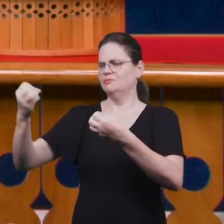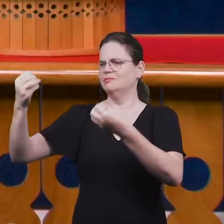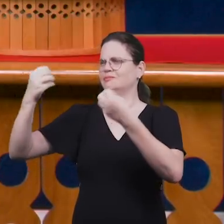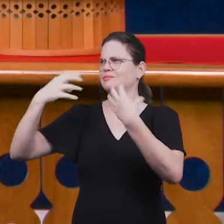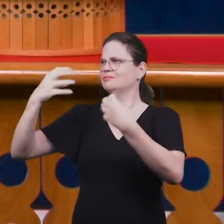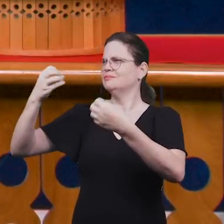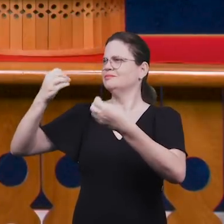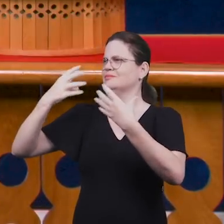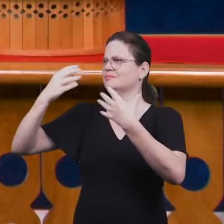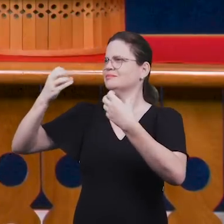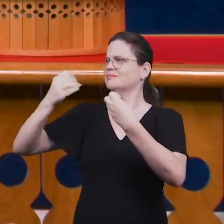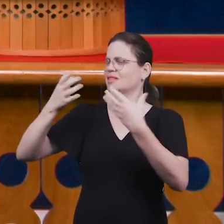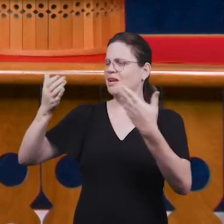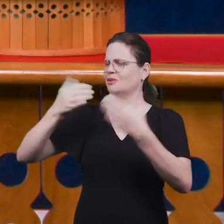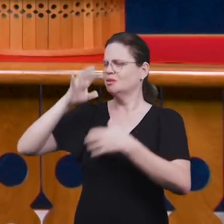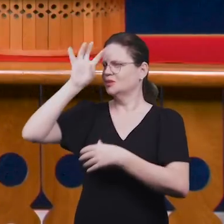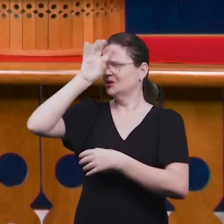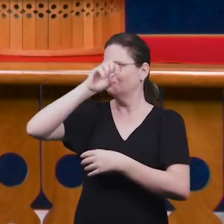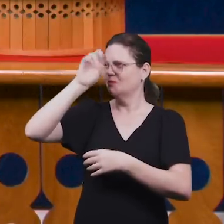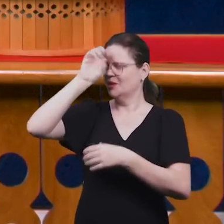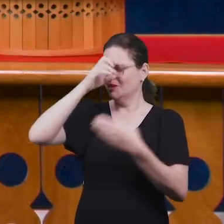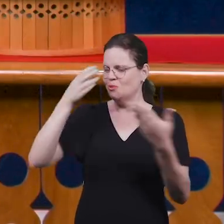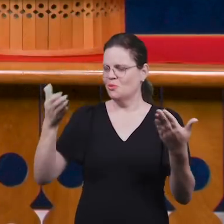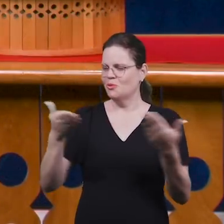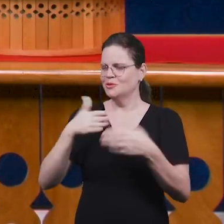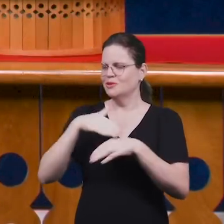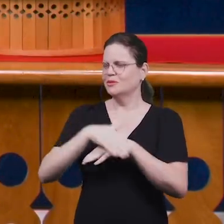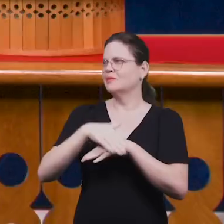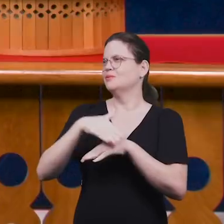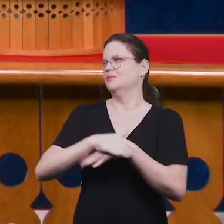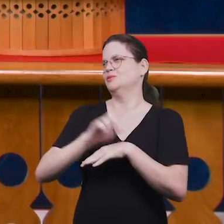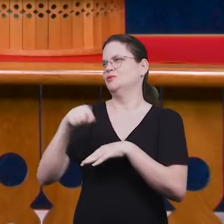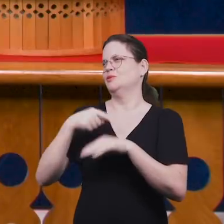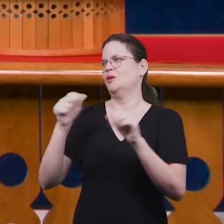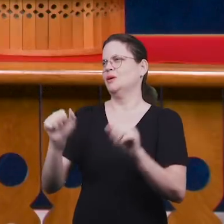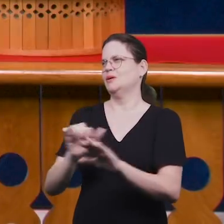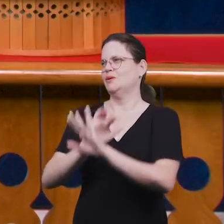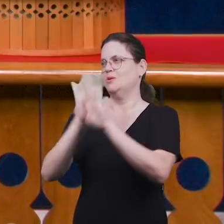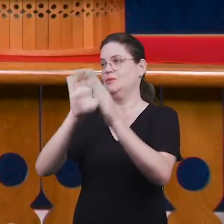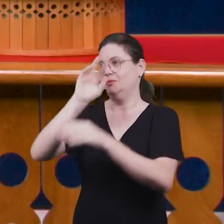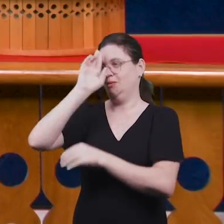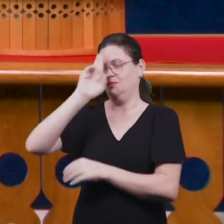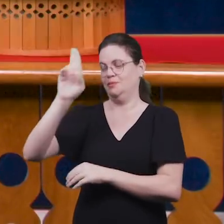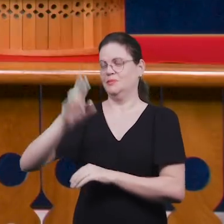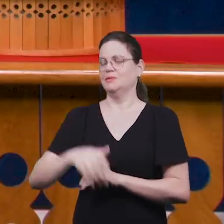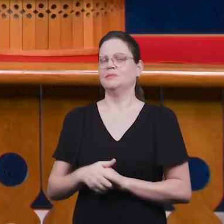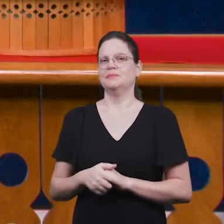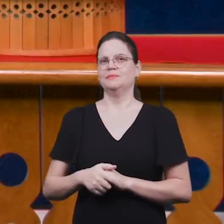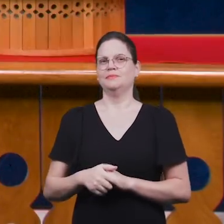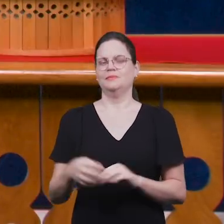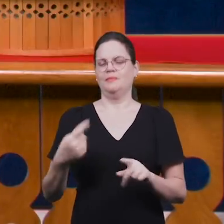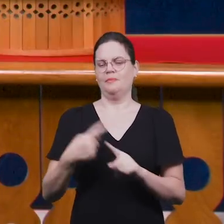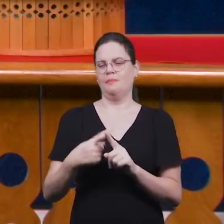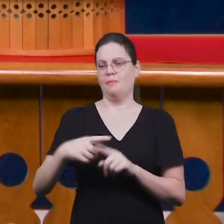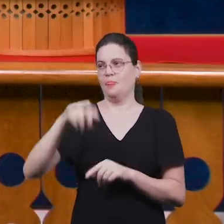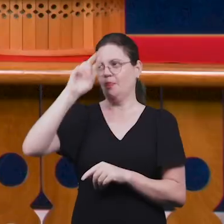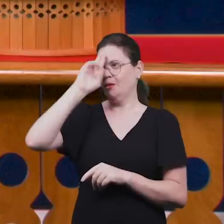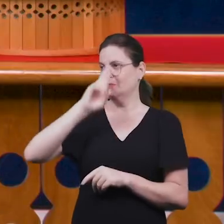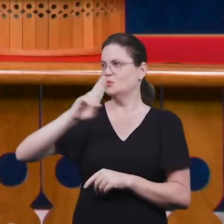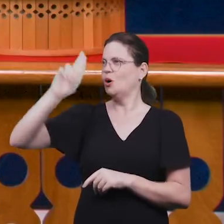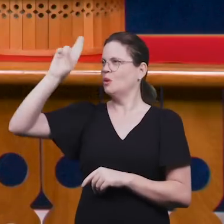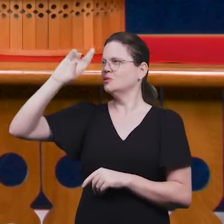que nos foi ministrado nessa oportunidade. Te glorificamos, Senhor, porque a